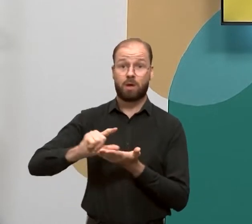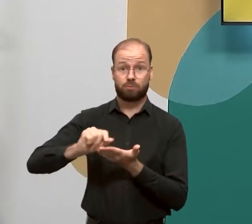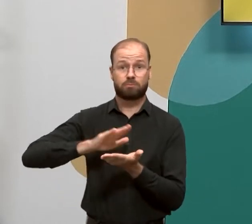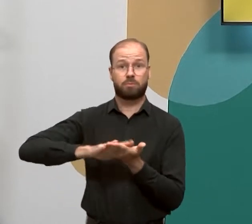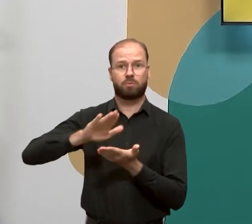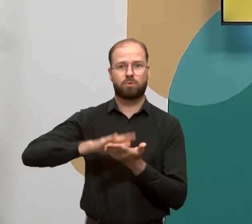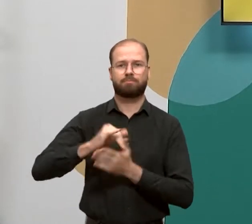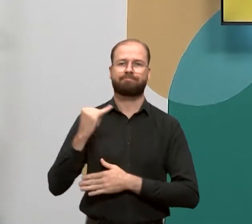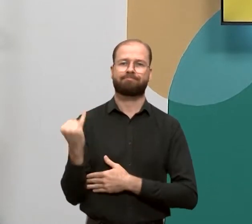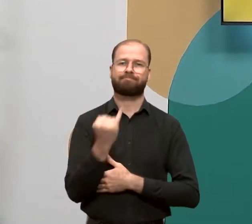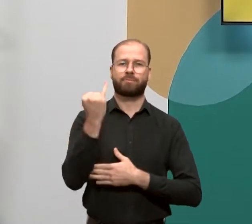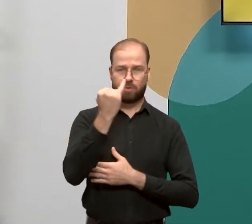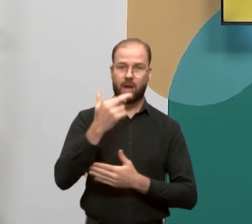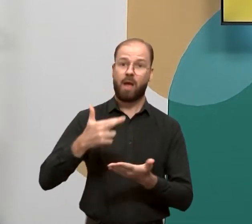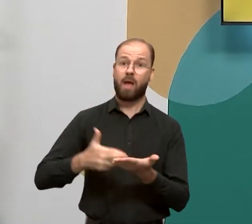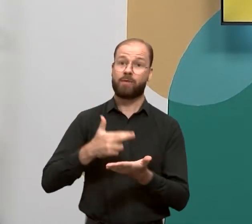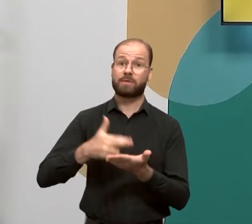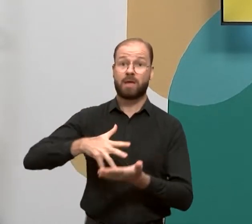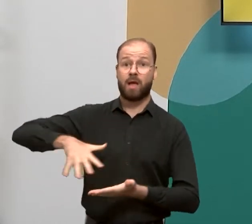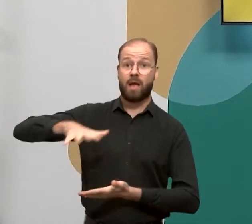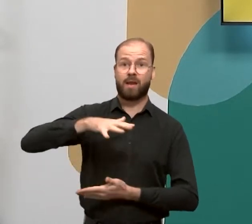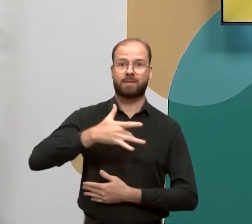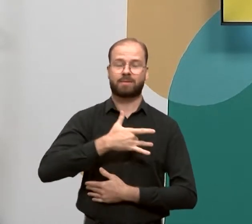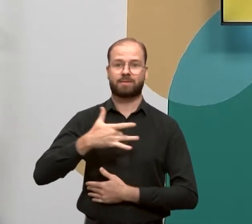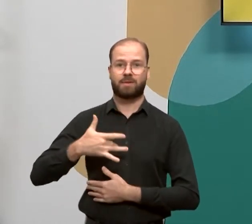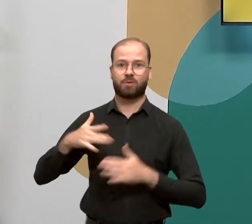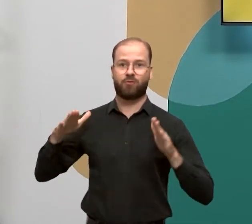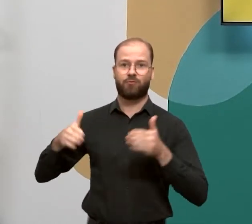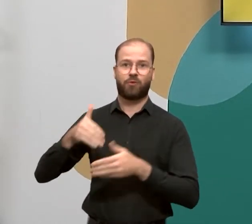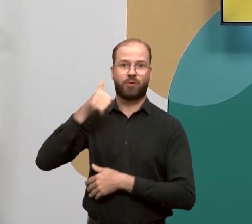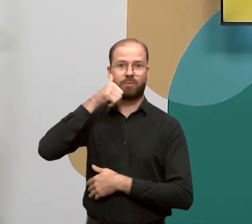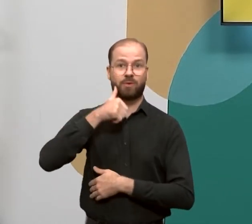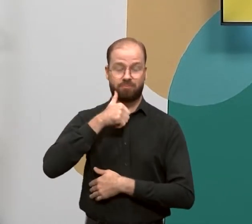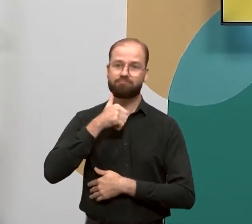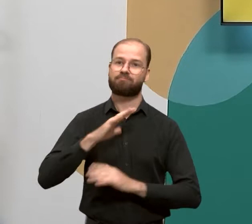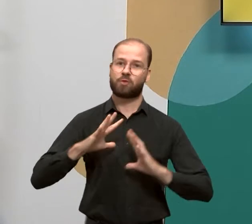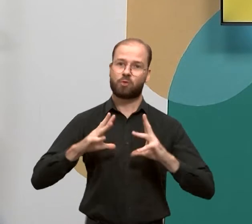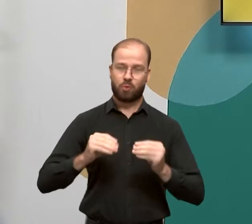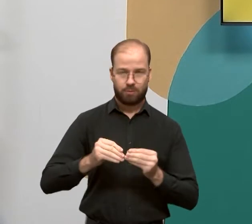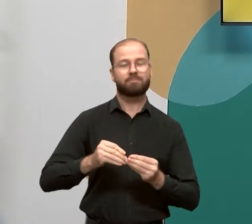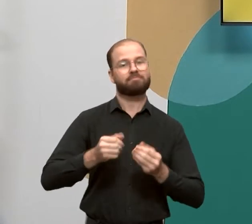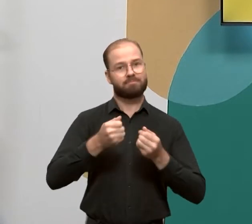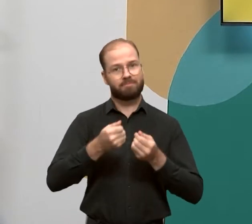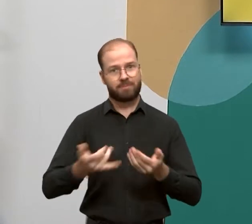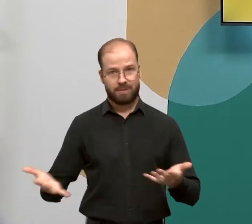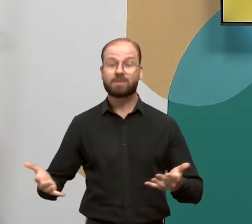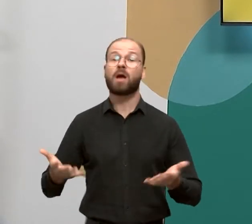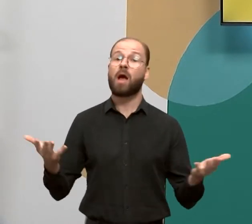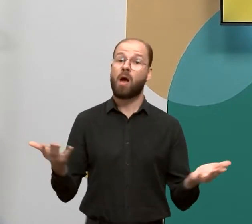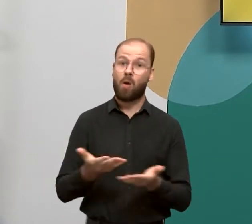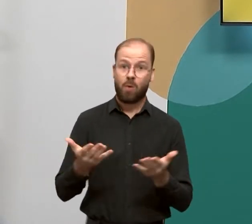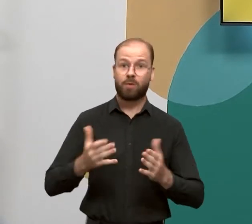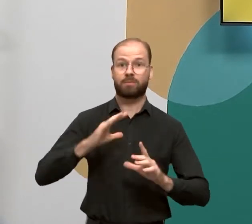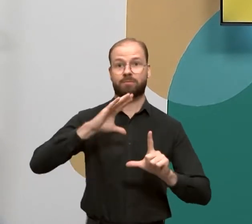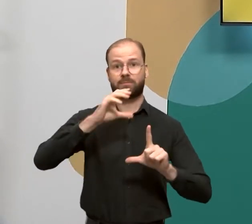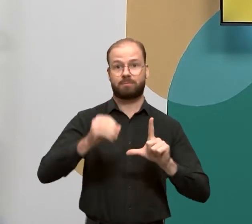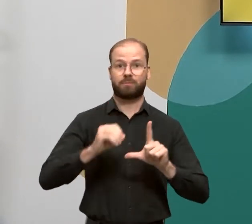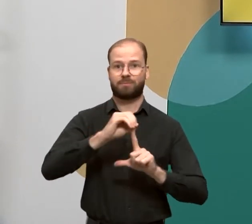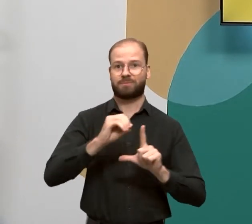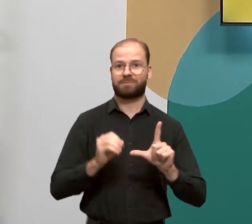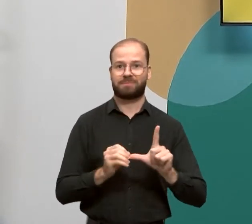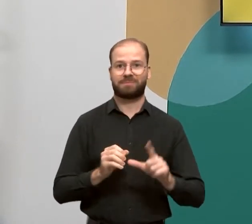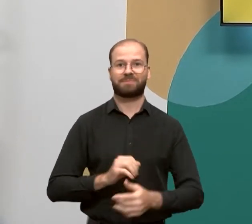importante revista na área da saúde da mulher. Tudo isso e muito mais a partir de agora no Mundo UFG.